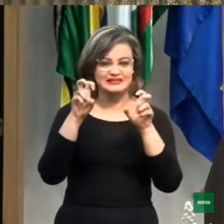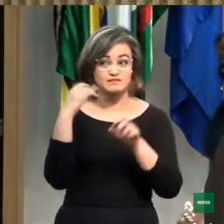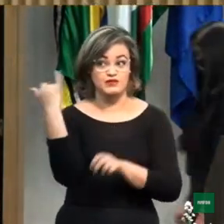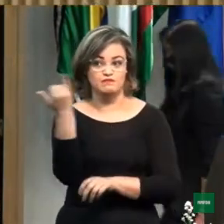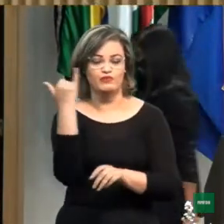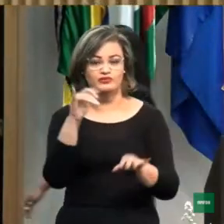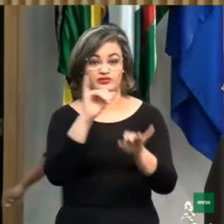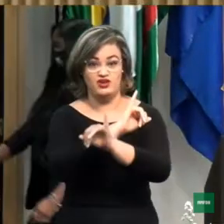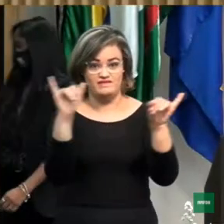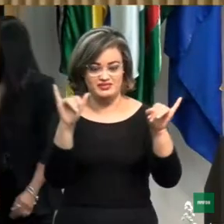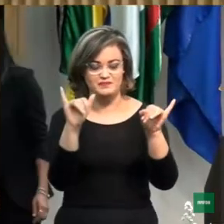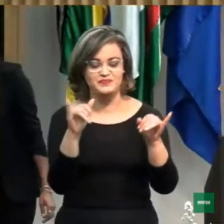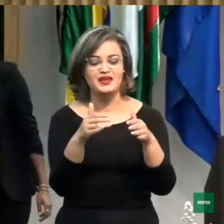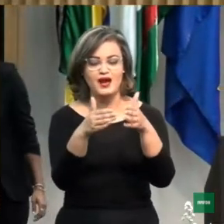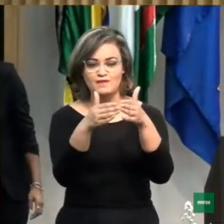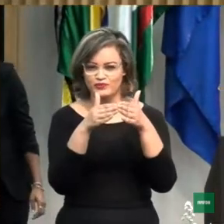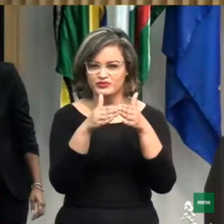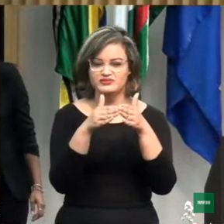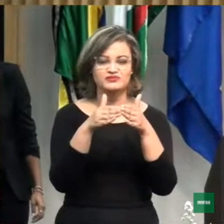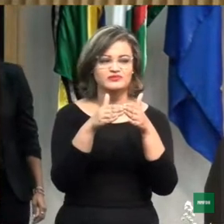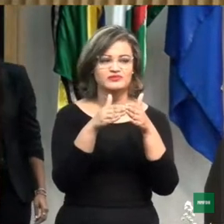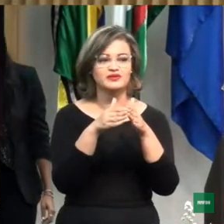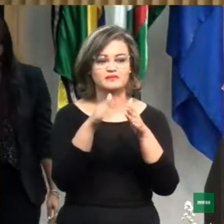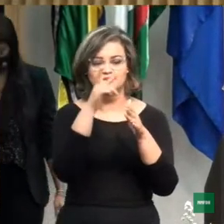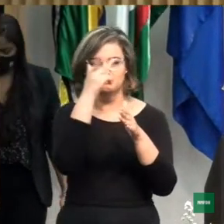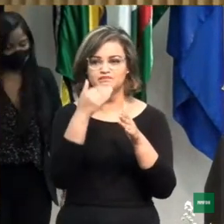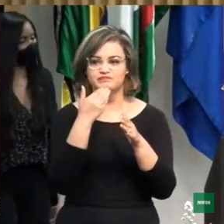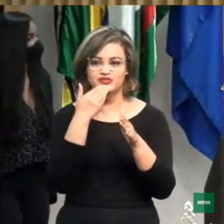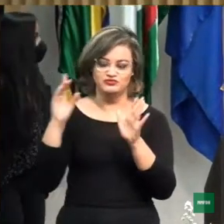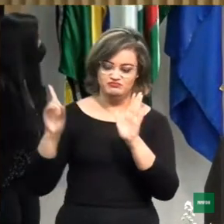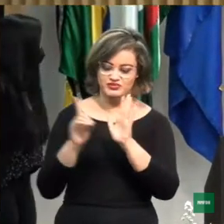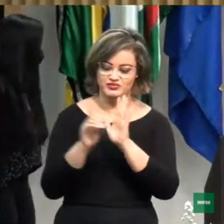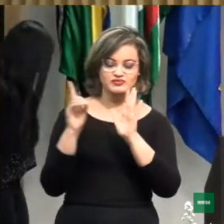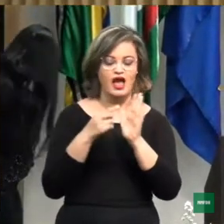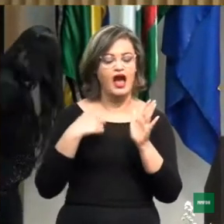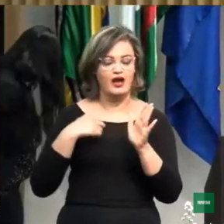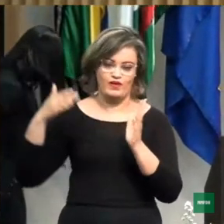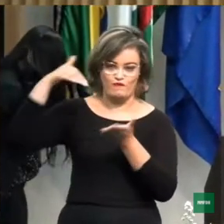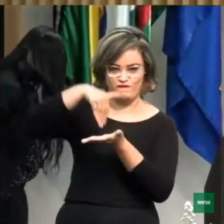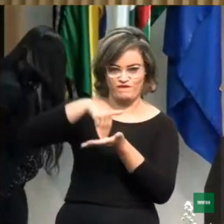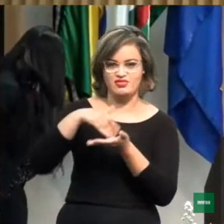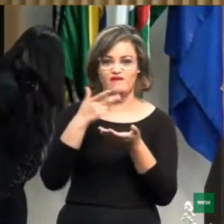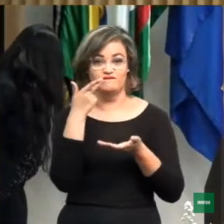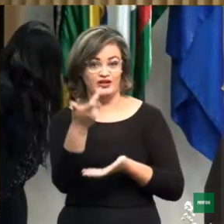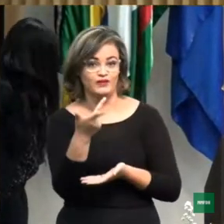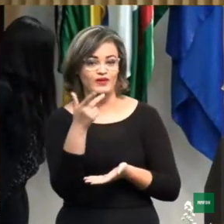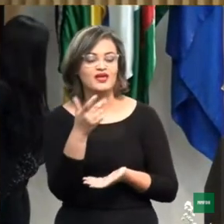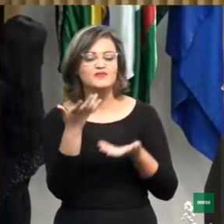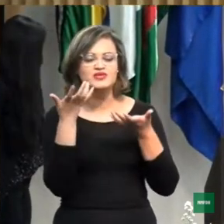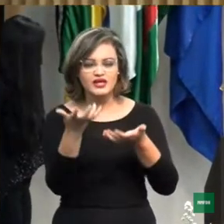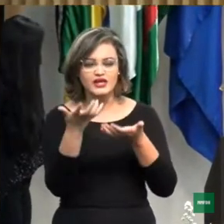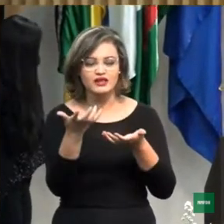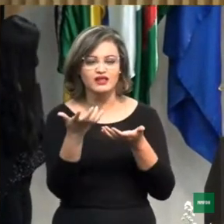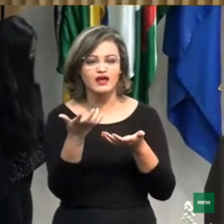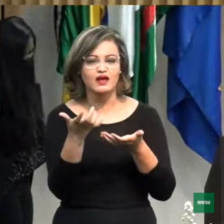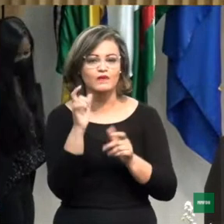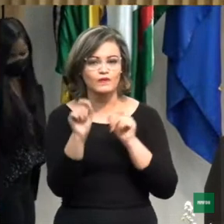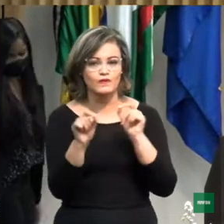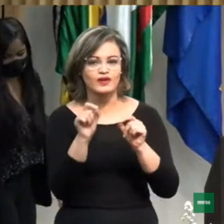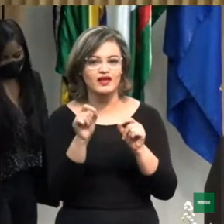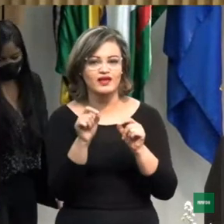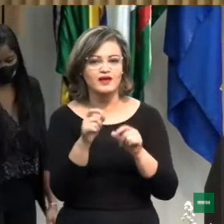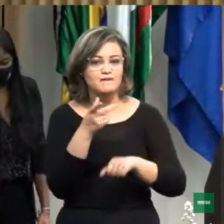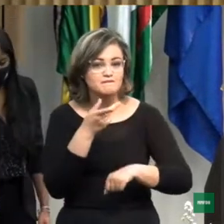deixei também essa referência final, porque eu gostaria muito de poder premiar toda a mesa.